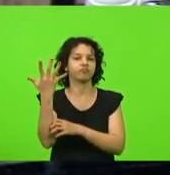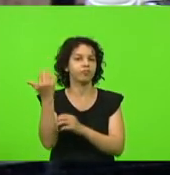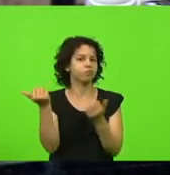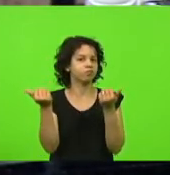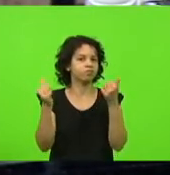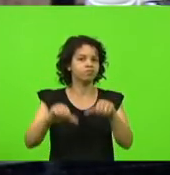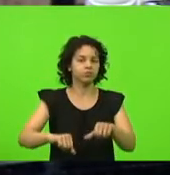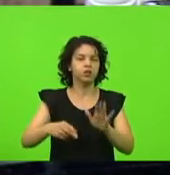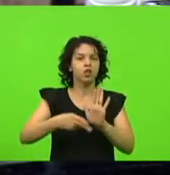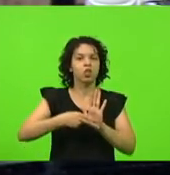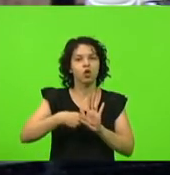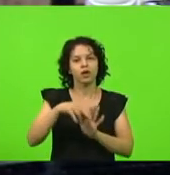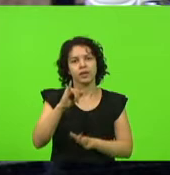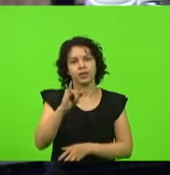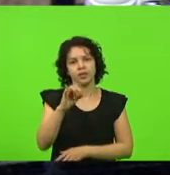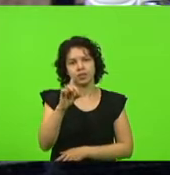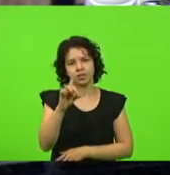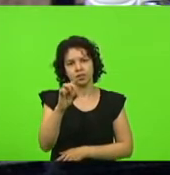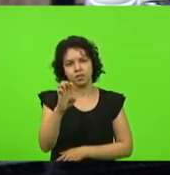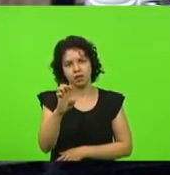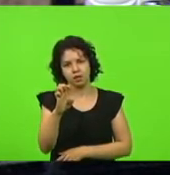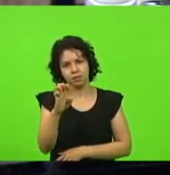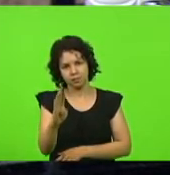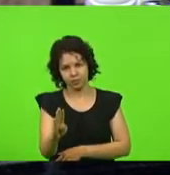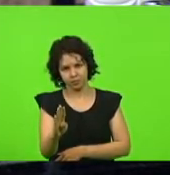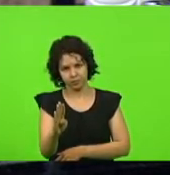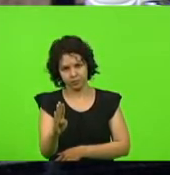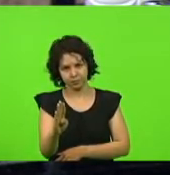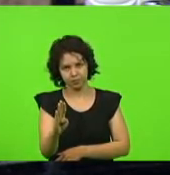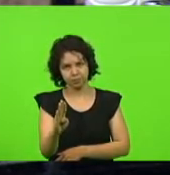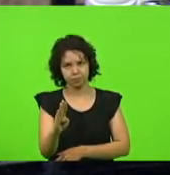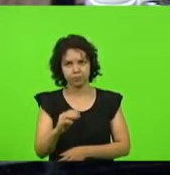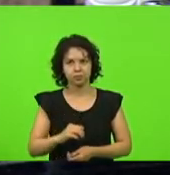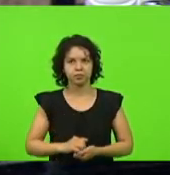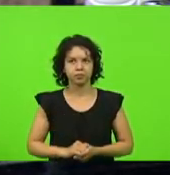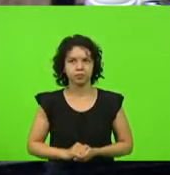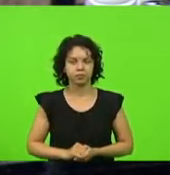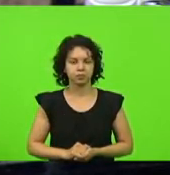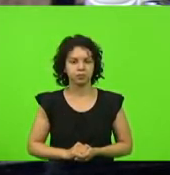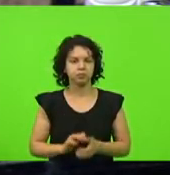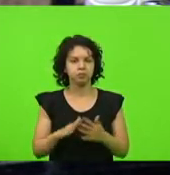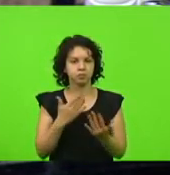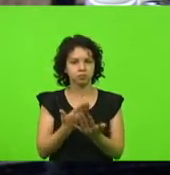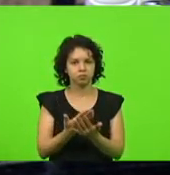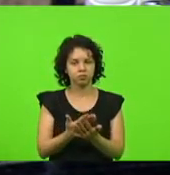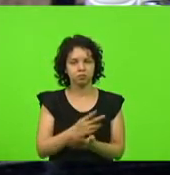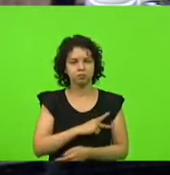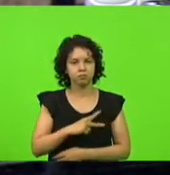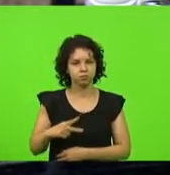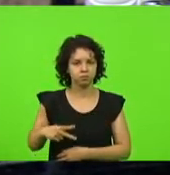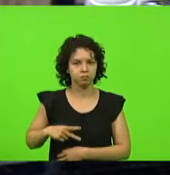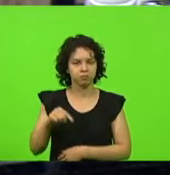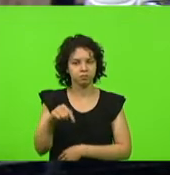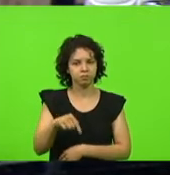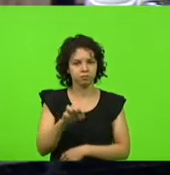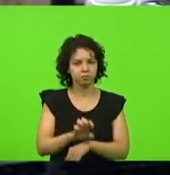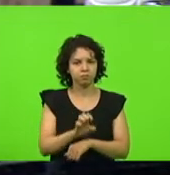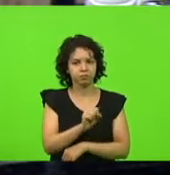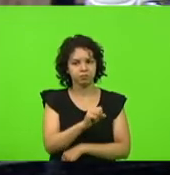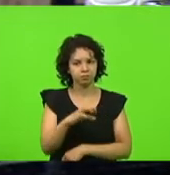IDEB, das escolas, logicamente, públicas aqui de Santa Catarina. Uma média